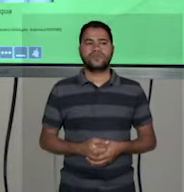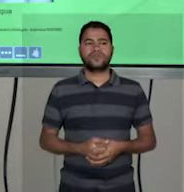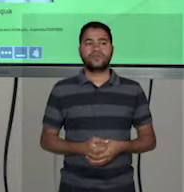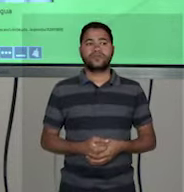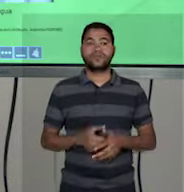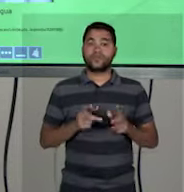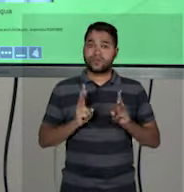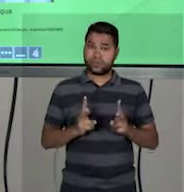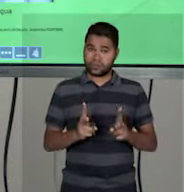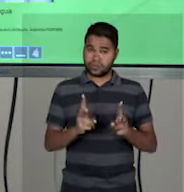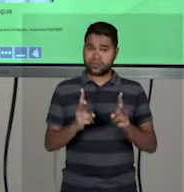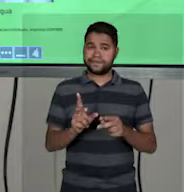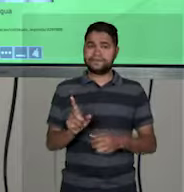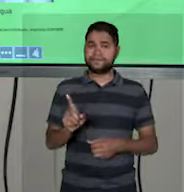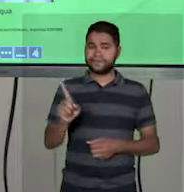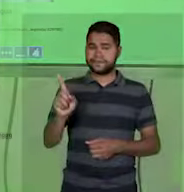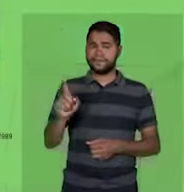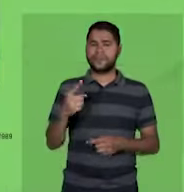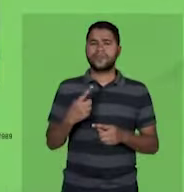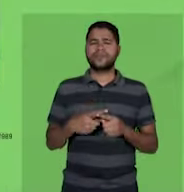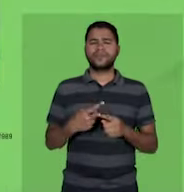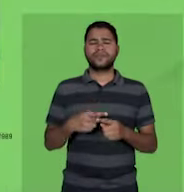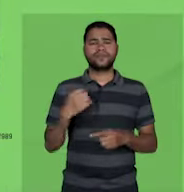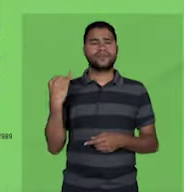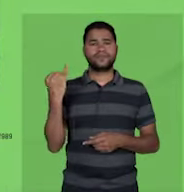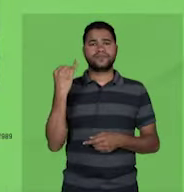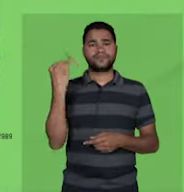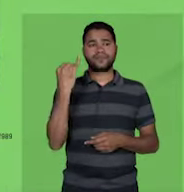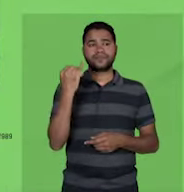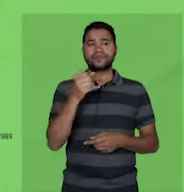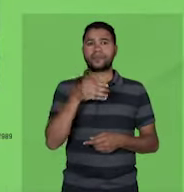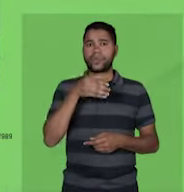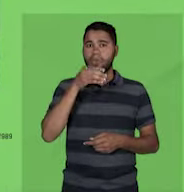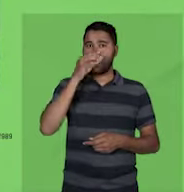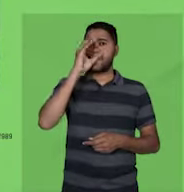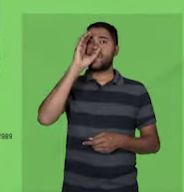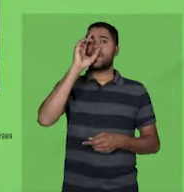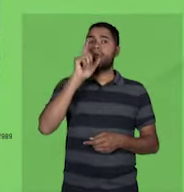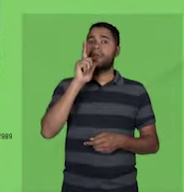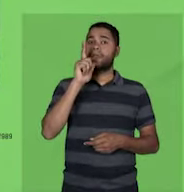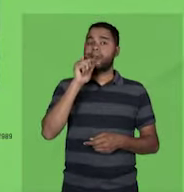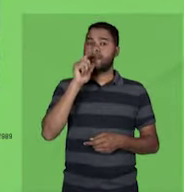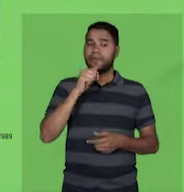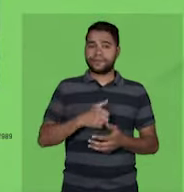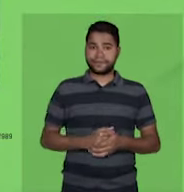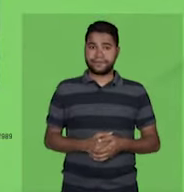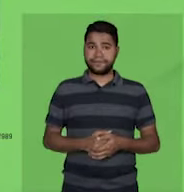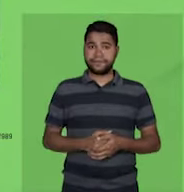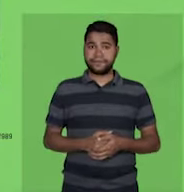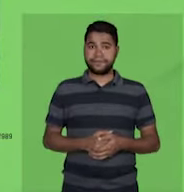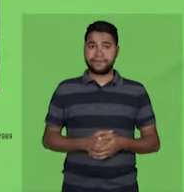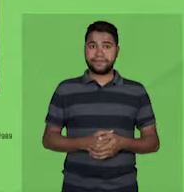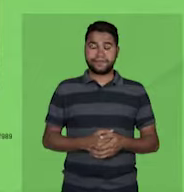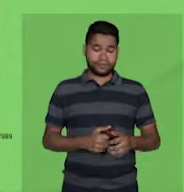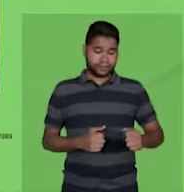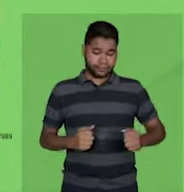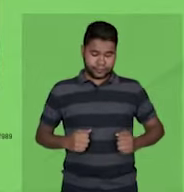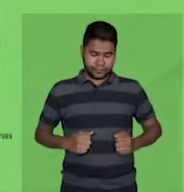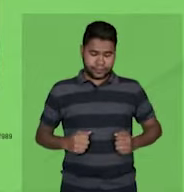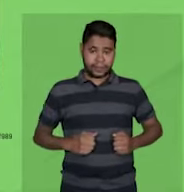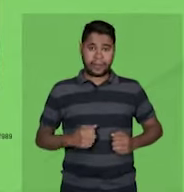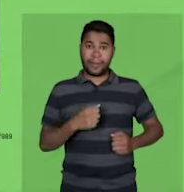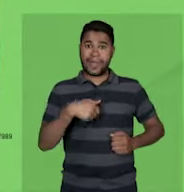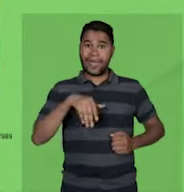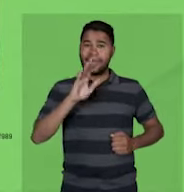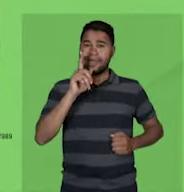Dando continuidade aqui, ó, por que é importante, então, a gente beber água? No processo de filtração, quanto mais